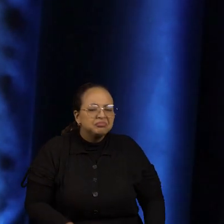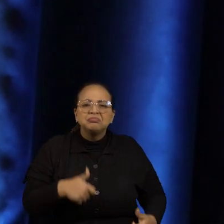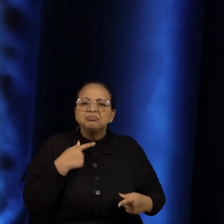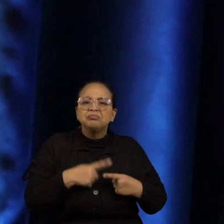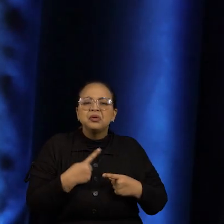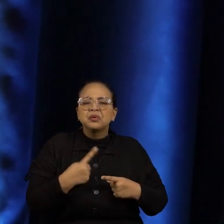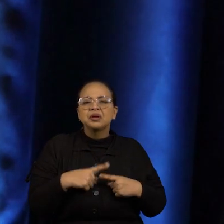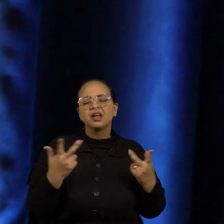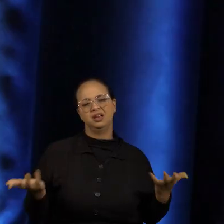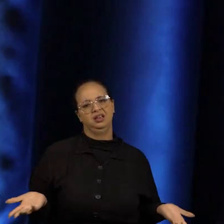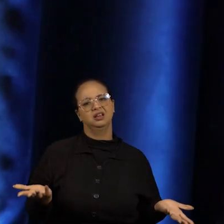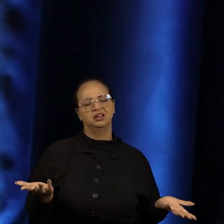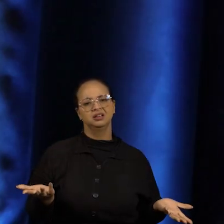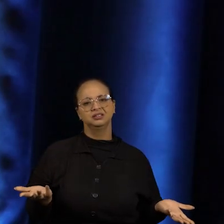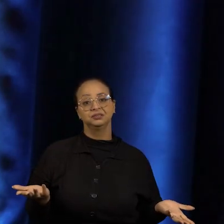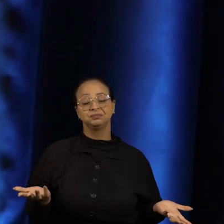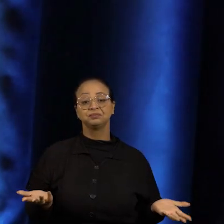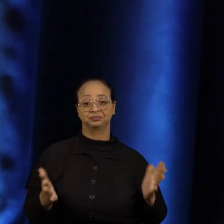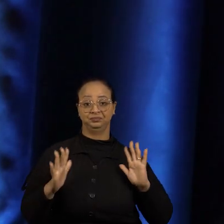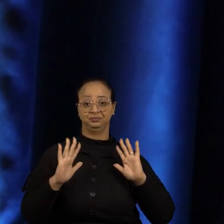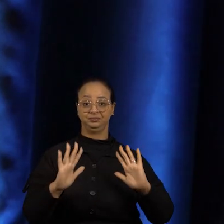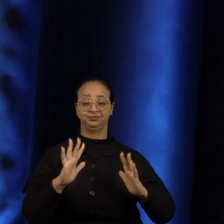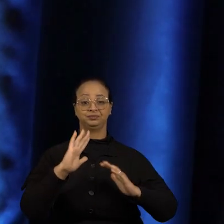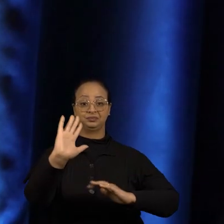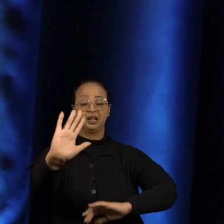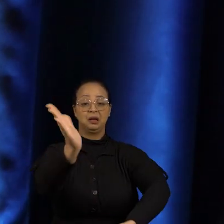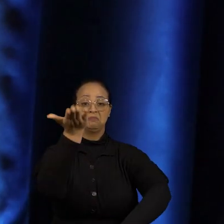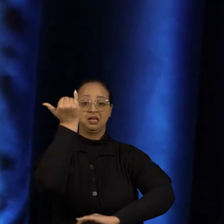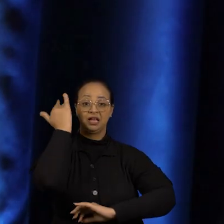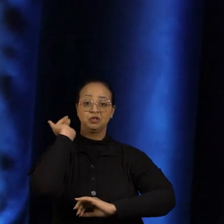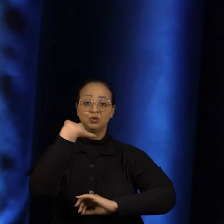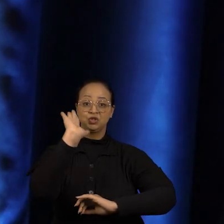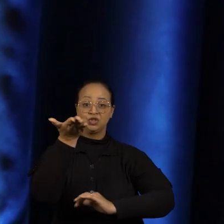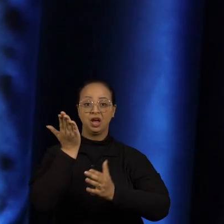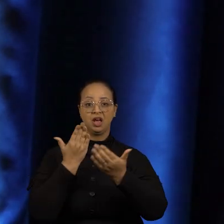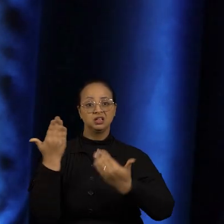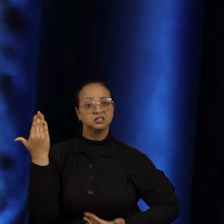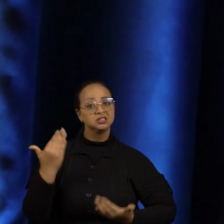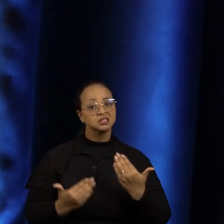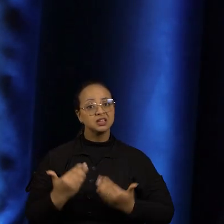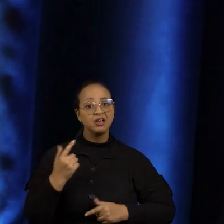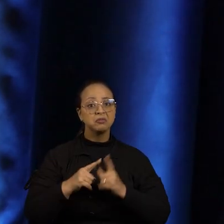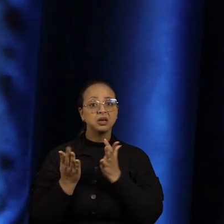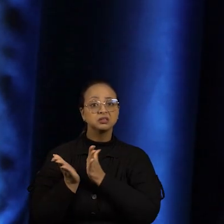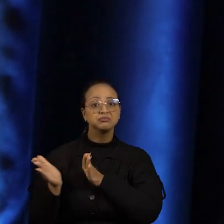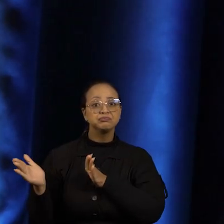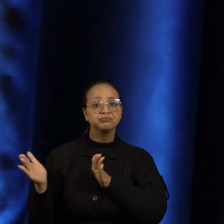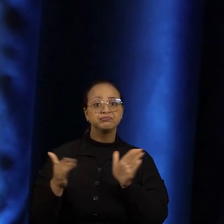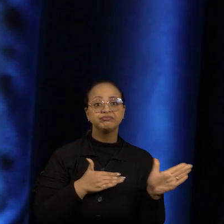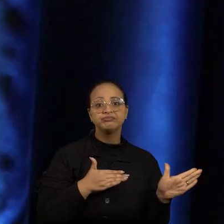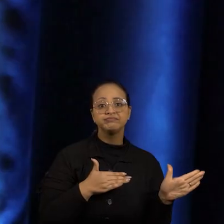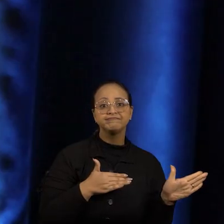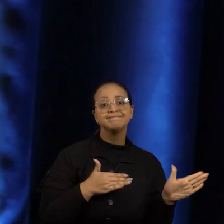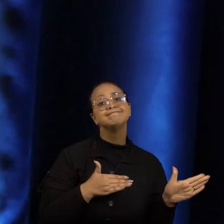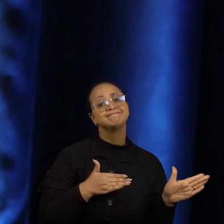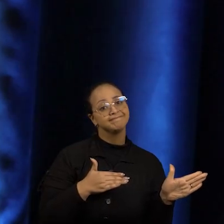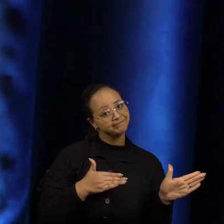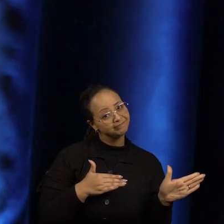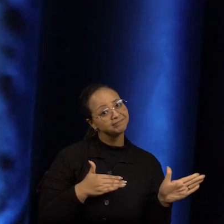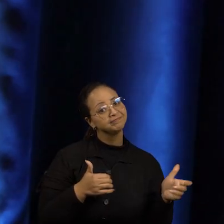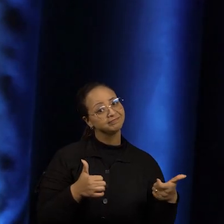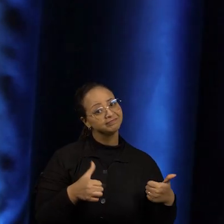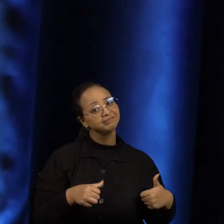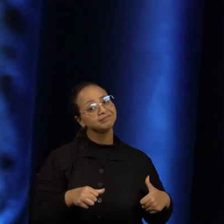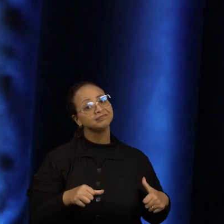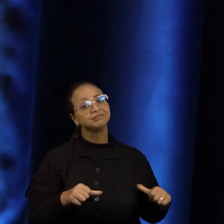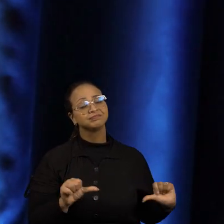destruída. Mas nós temos a segurança de estar na casa do Senhor, a segurança e, acima de tudo,